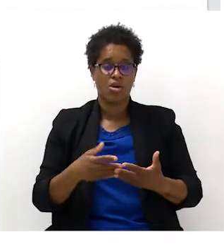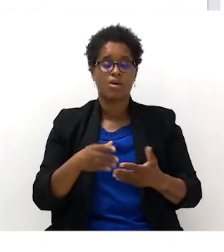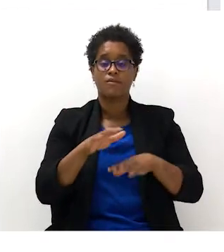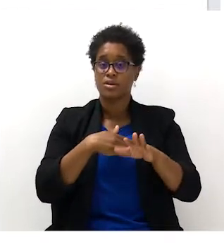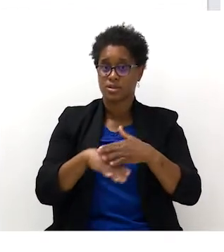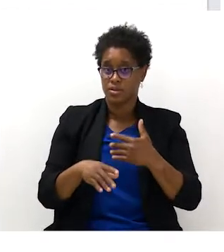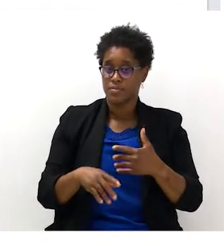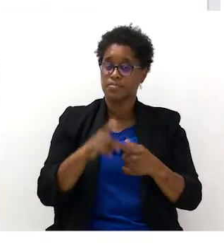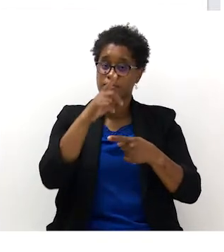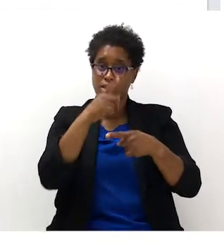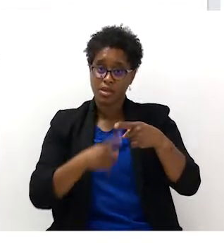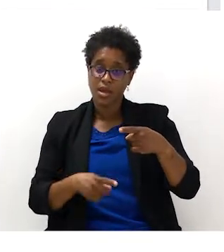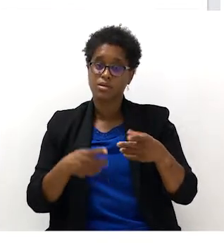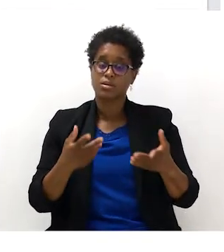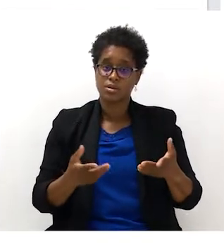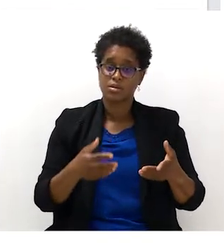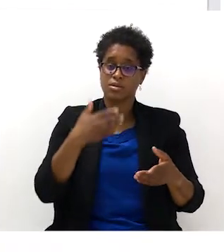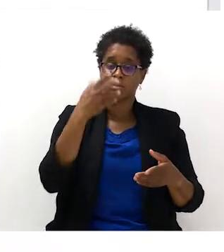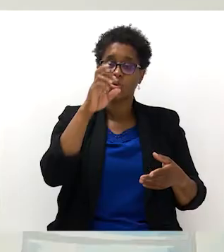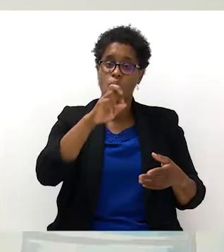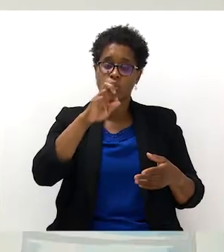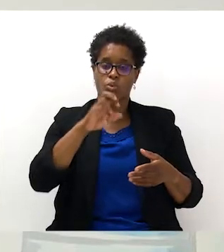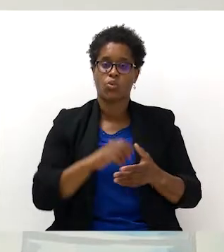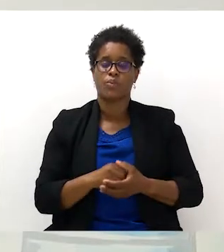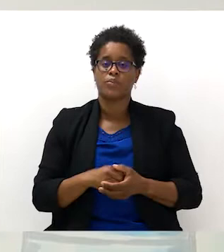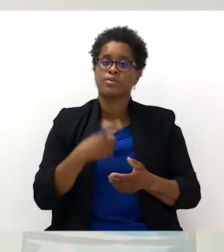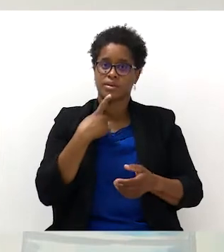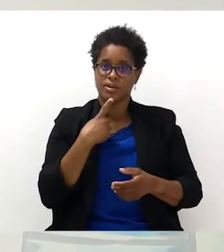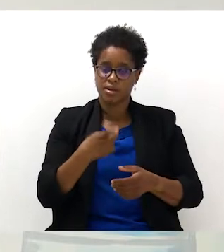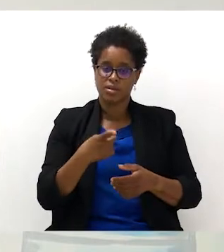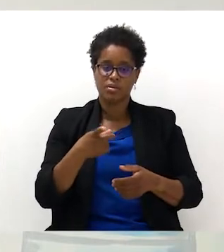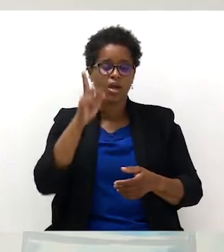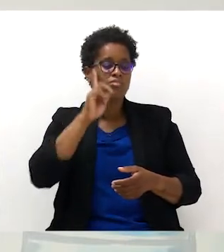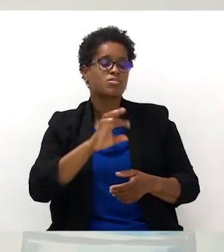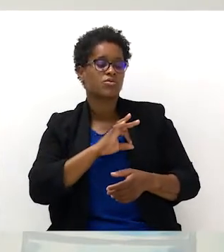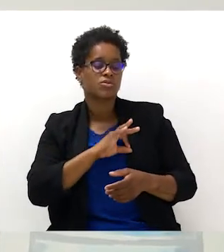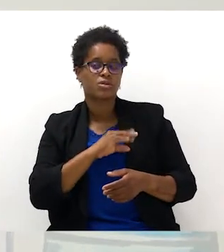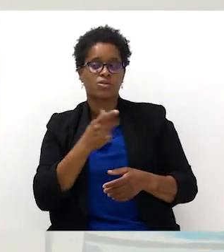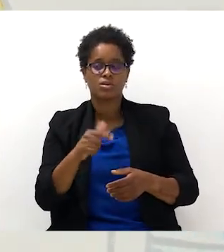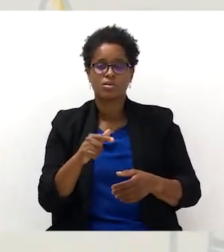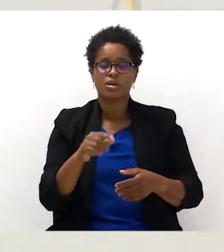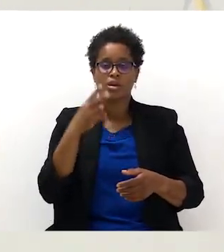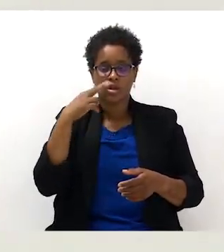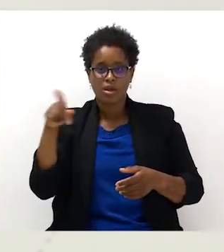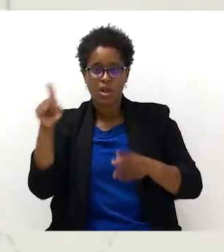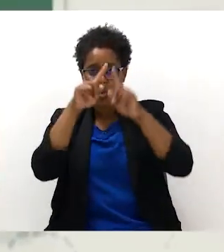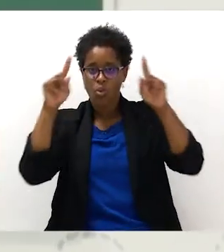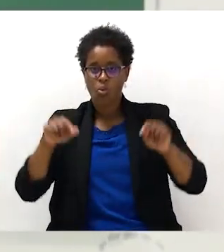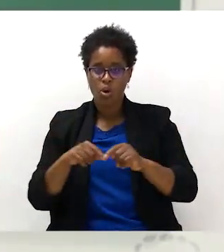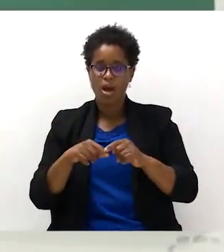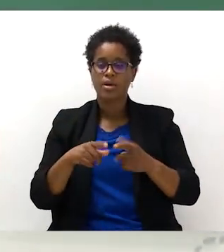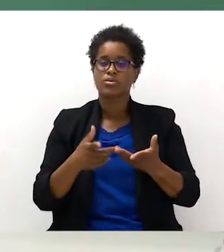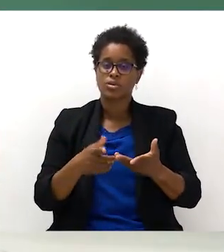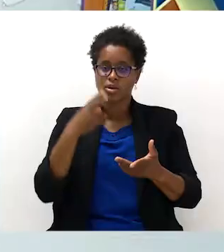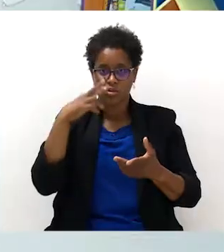calcular metade de 8, certo? A professora vai para o quadro demonstrar como é que vamos